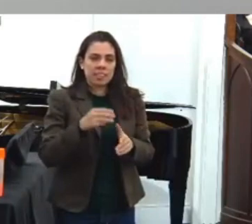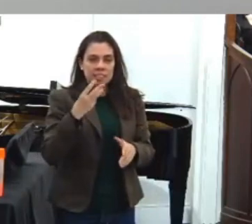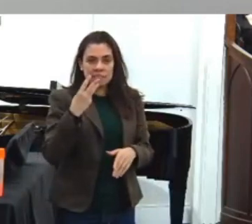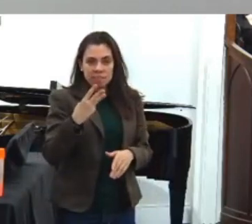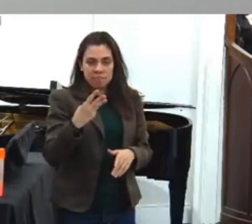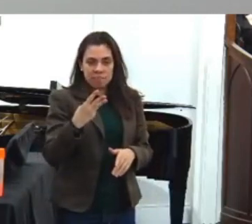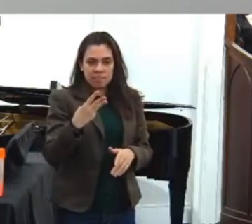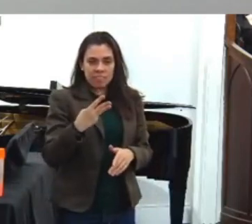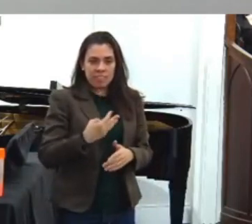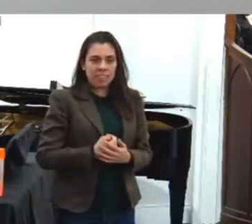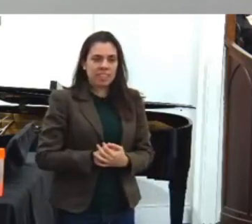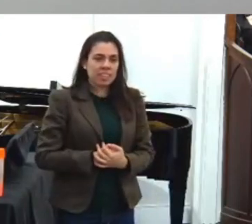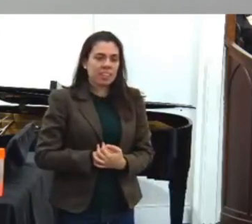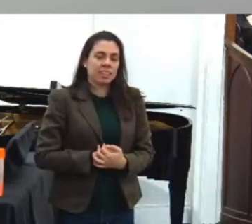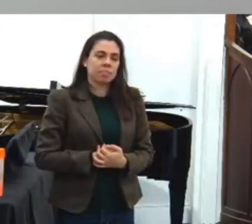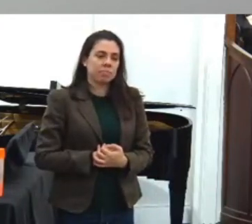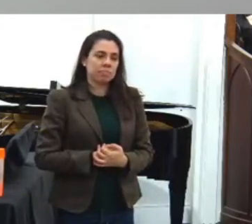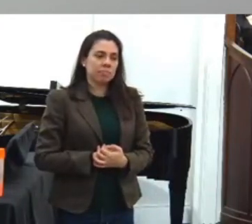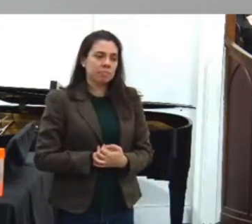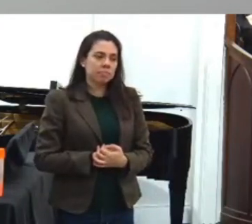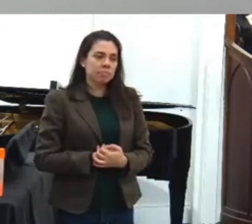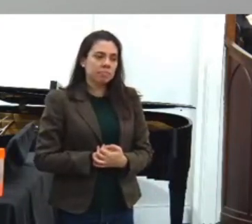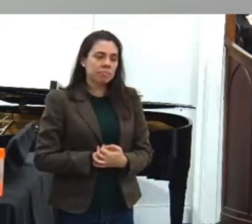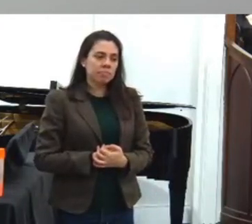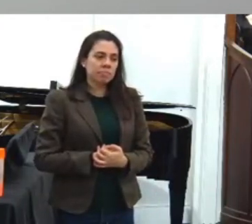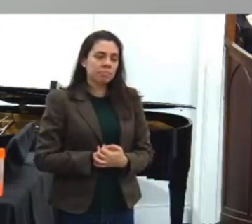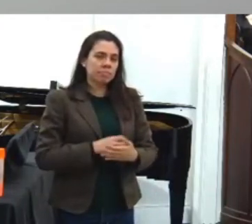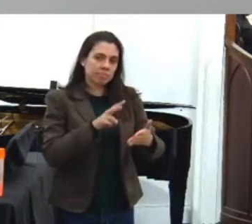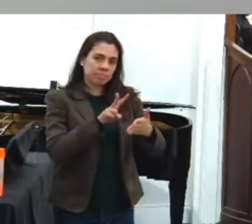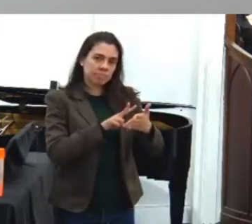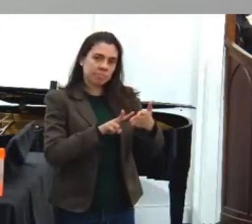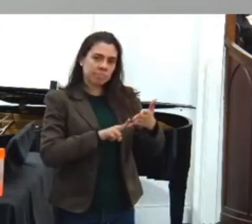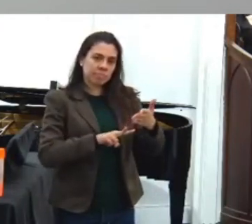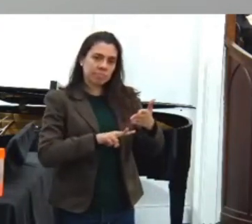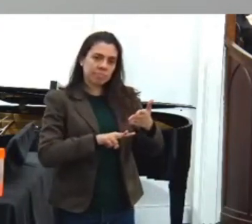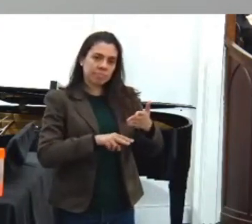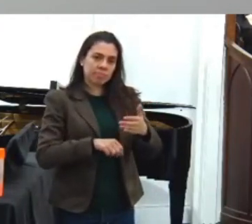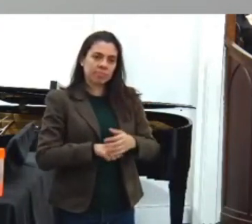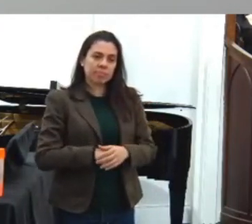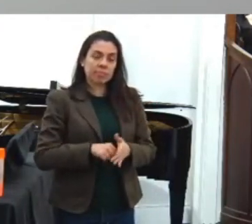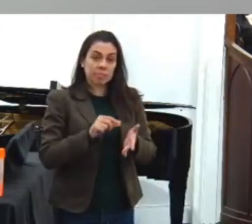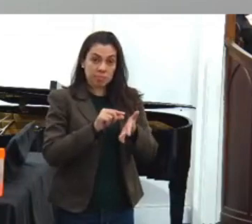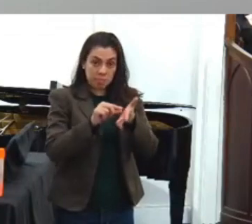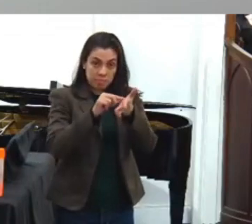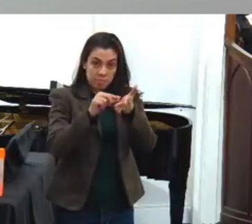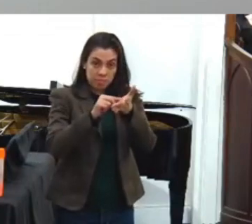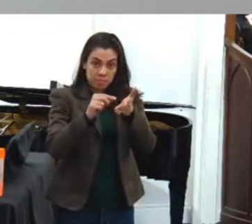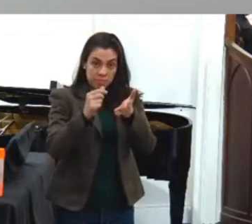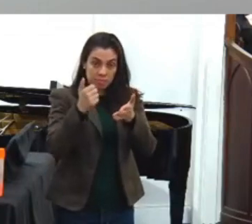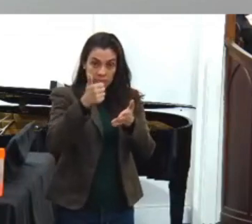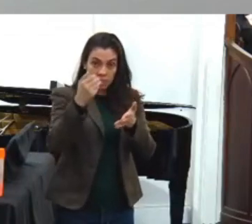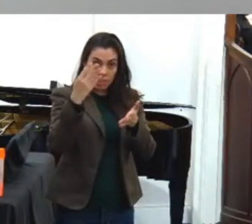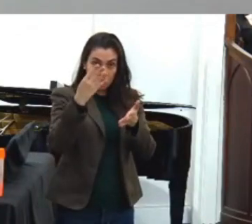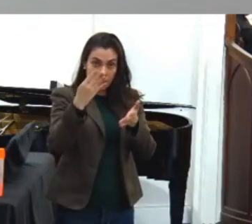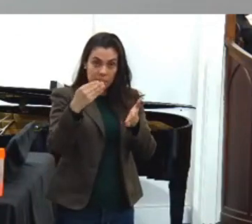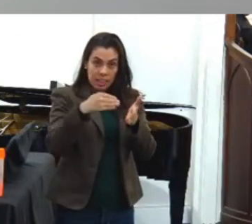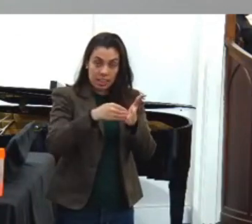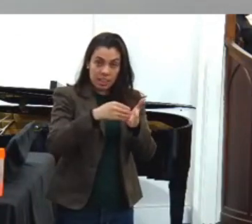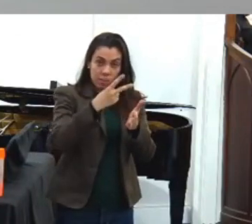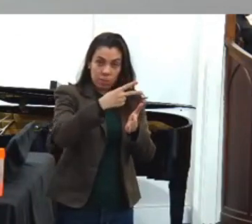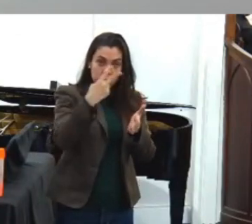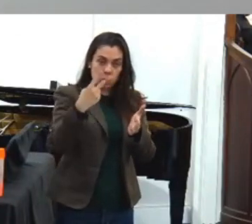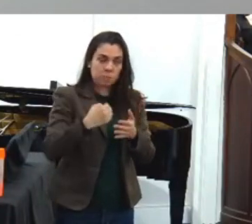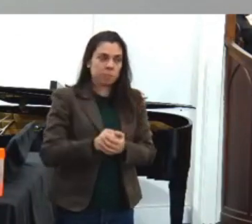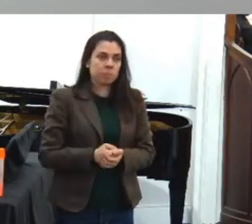Apocalipse, capítulo 3, eu lerei os versos de 14 a 22. Carta à